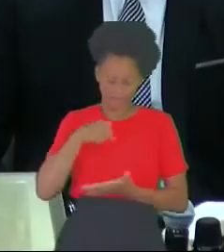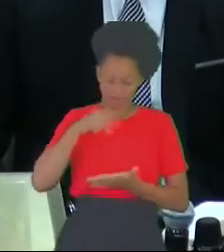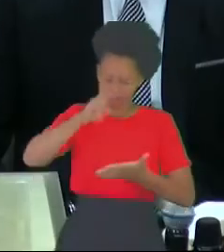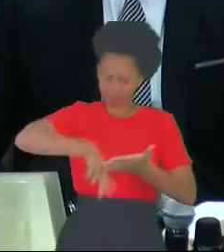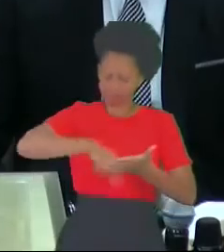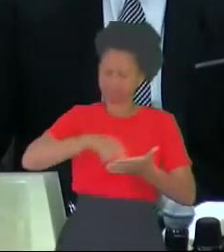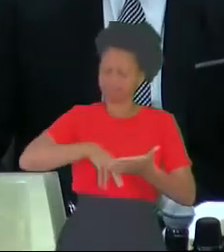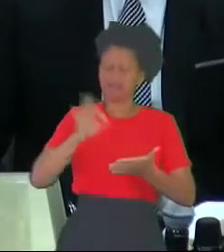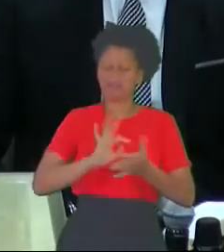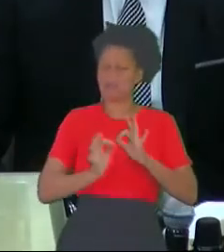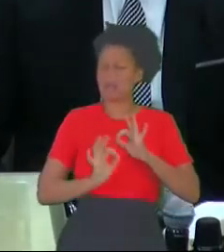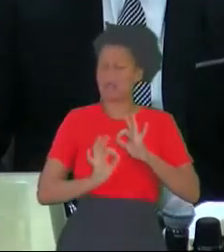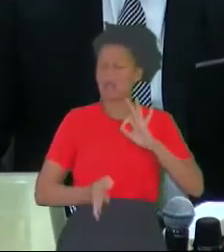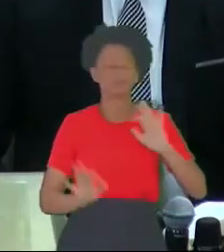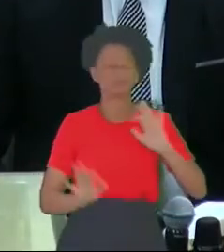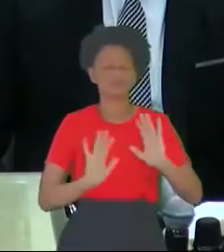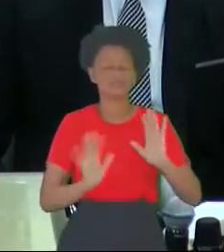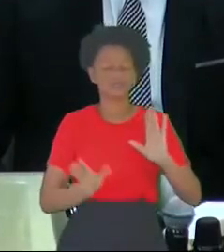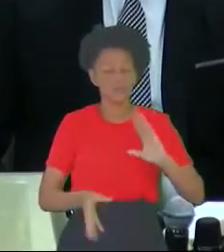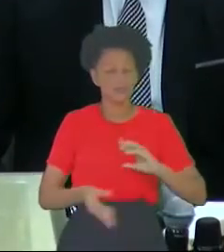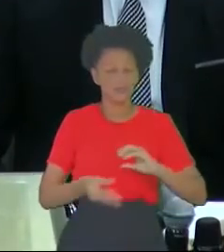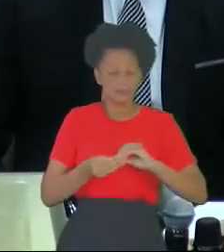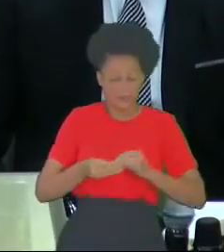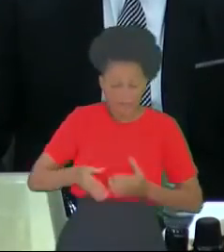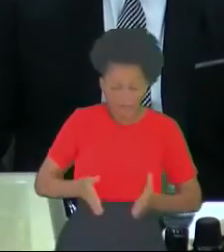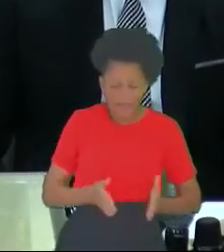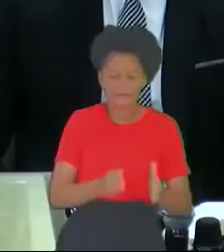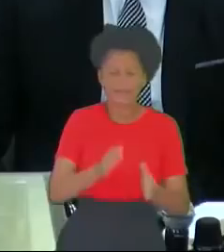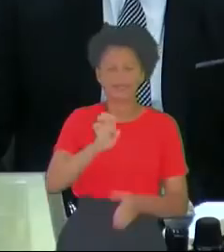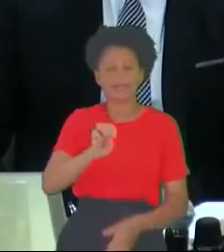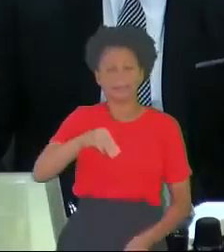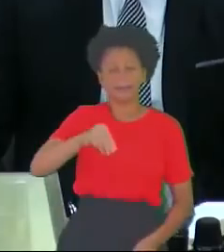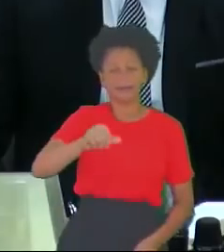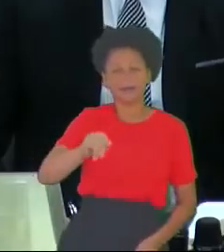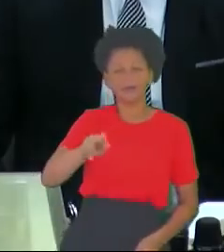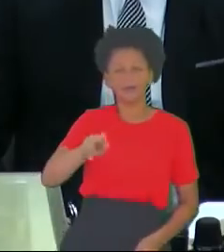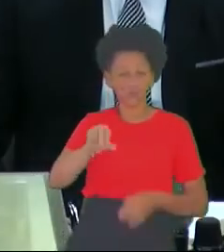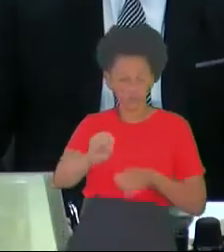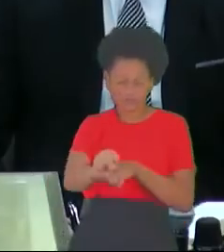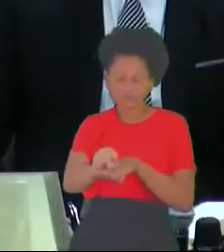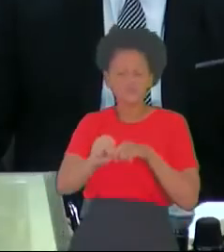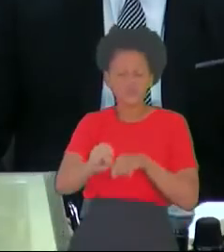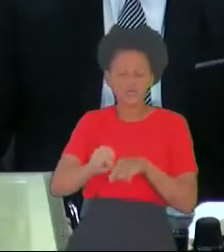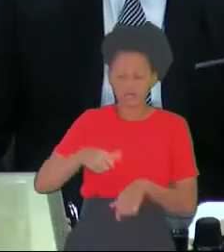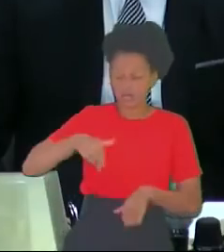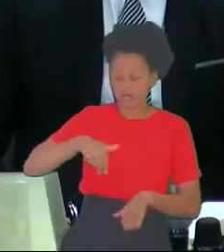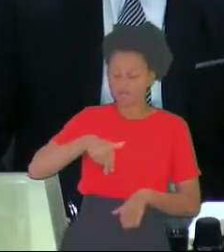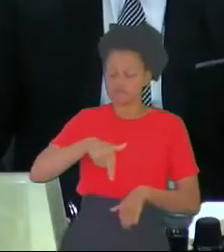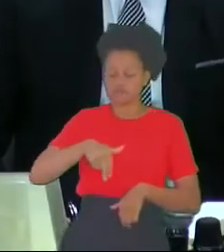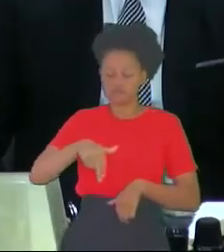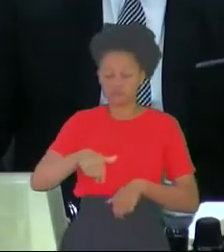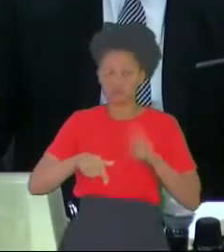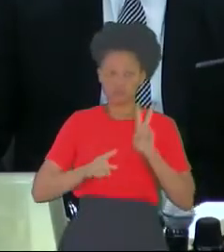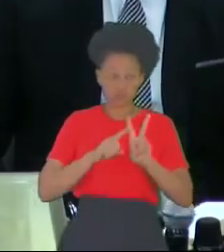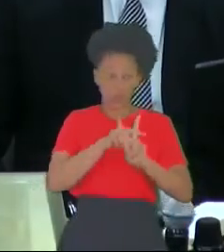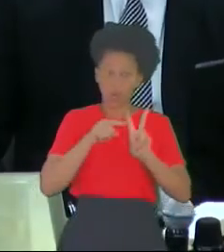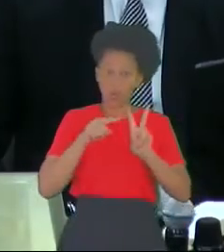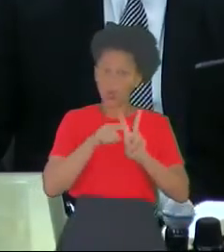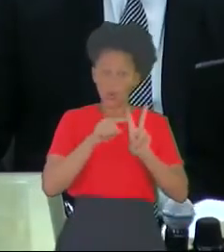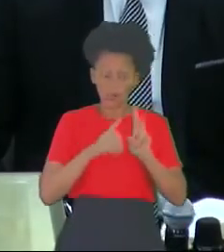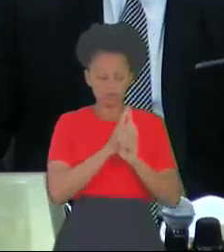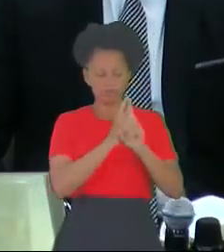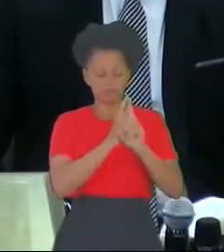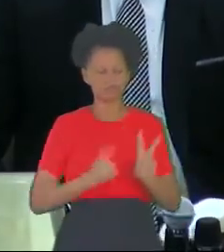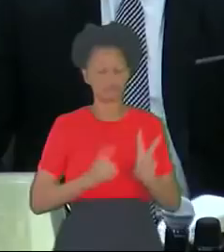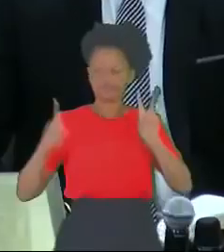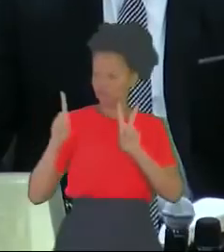não tomar tempo, mas em Emaús, quando foi que Jesus se revelou? Ele andou 2 horas com 2 discípulos, mas ele só se